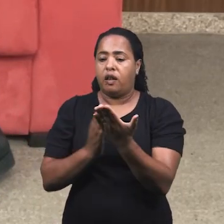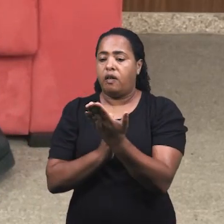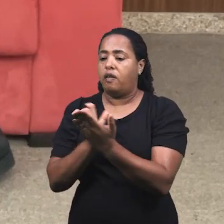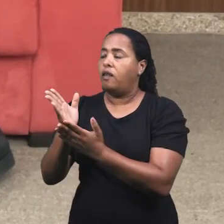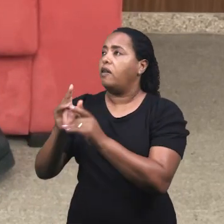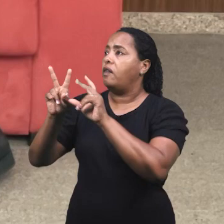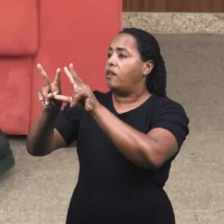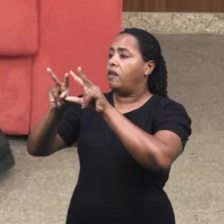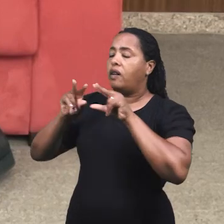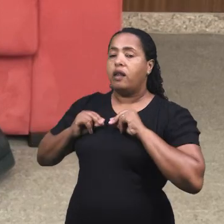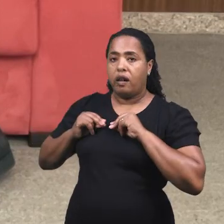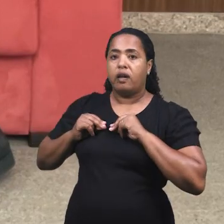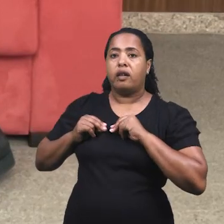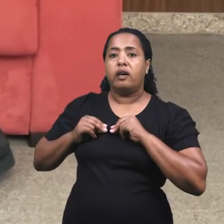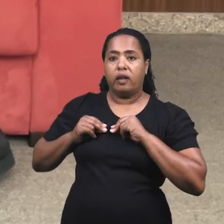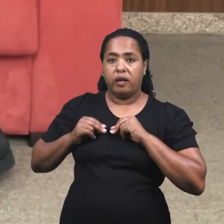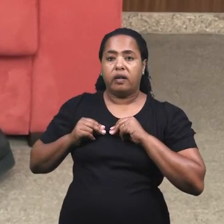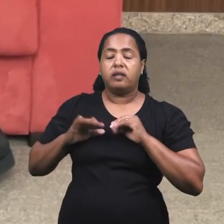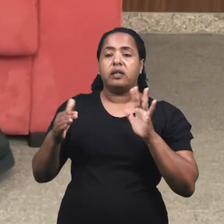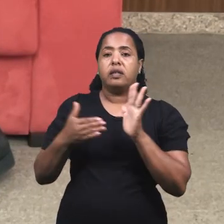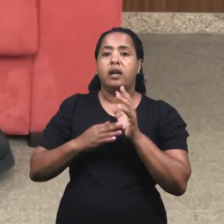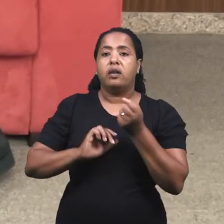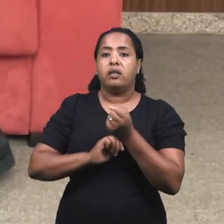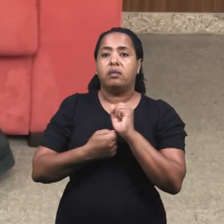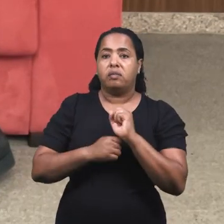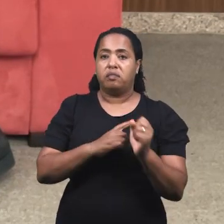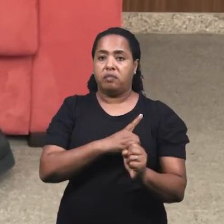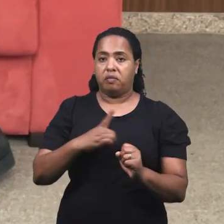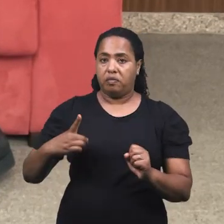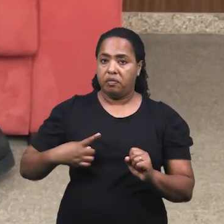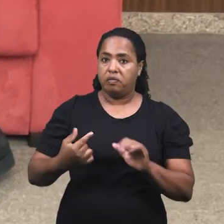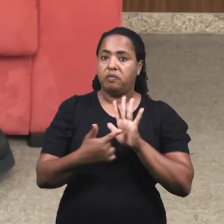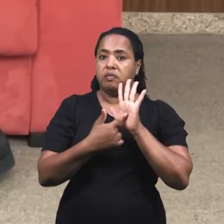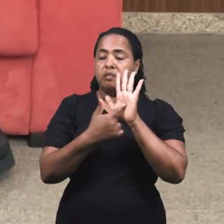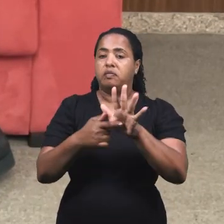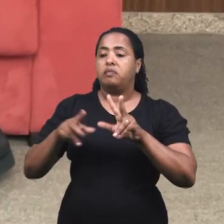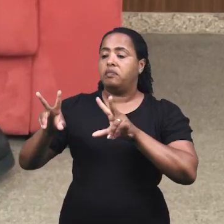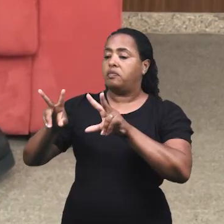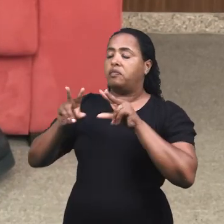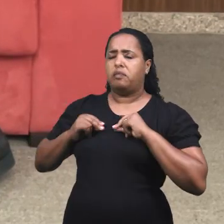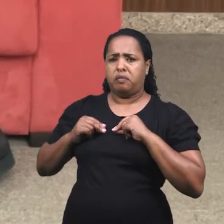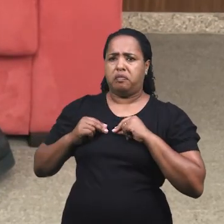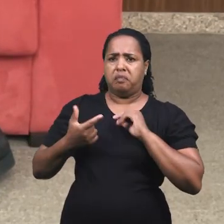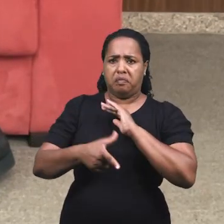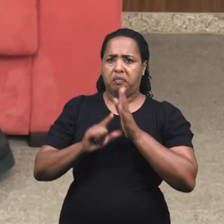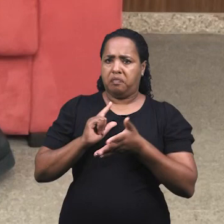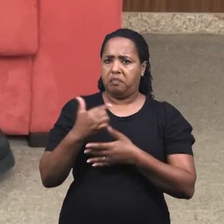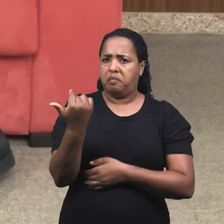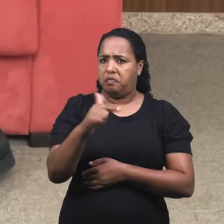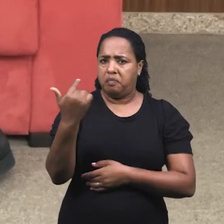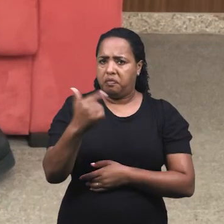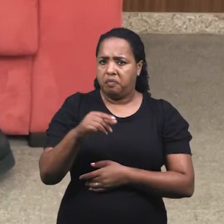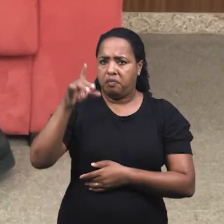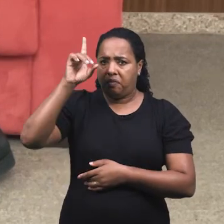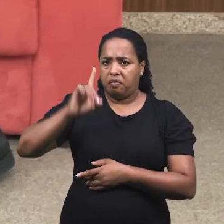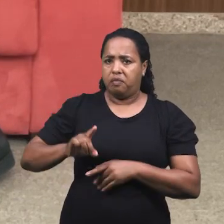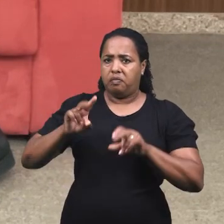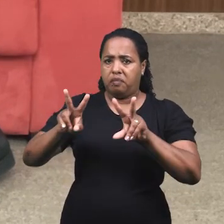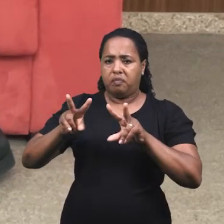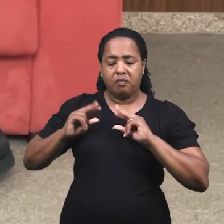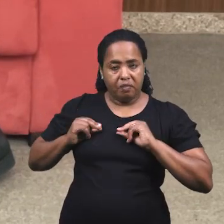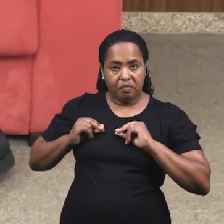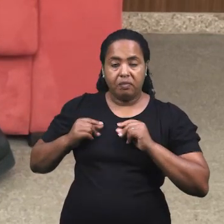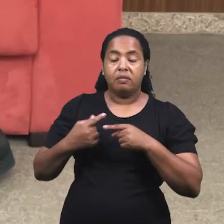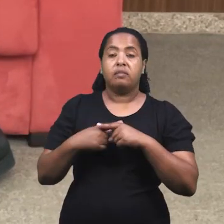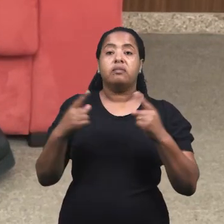ao povo, a direção segura, que nós andaremos em direção à herança, que também foi um último mistério que o diácono ele comentou.